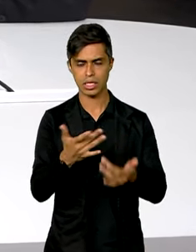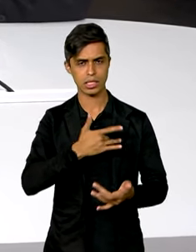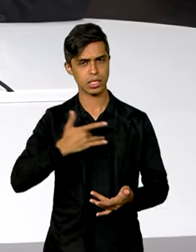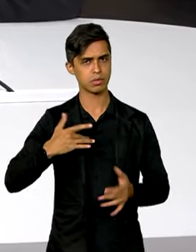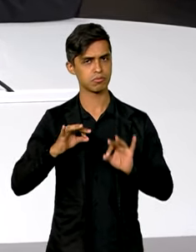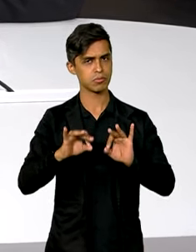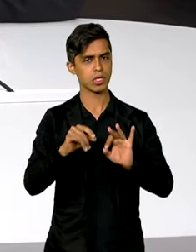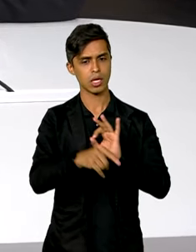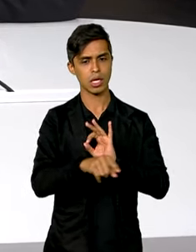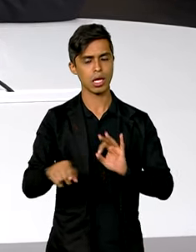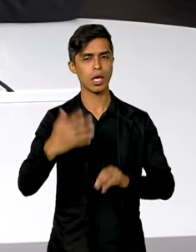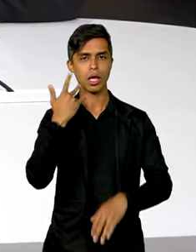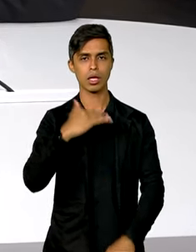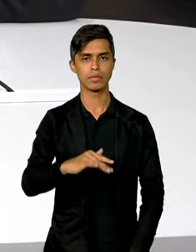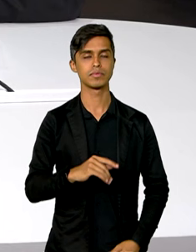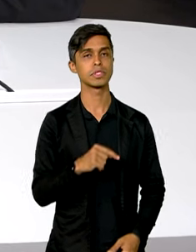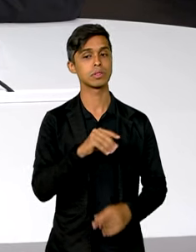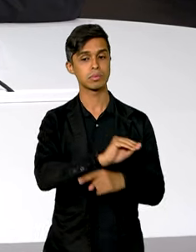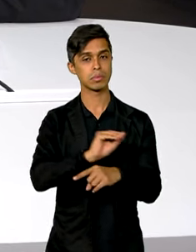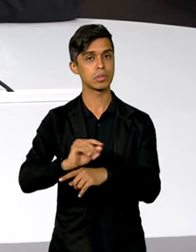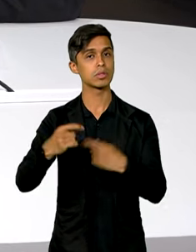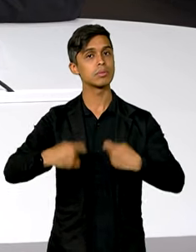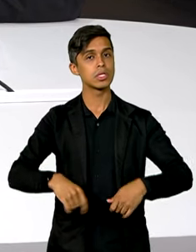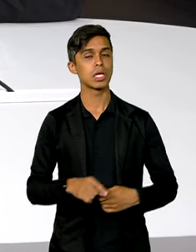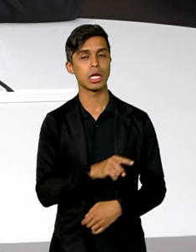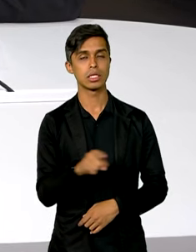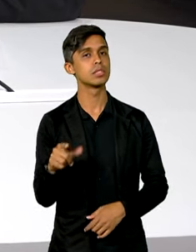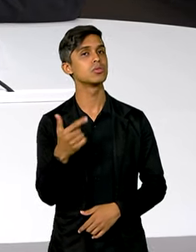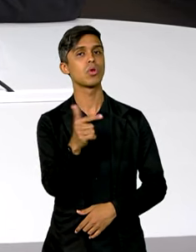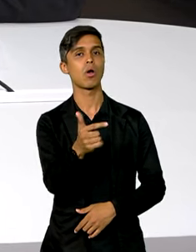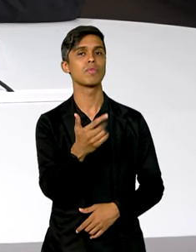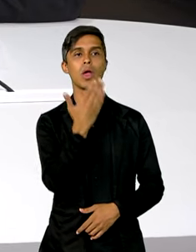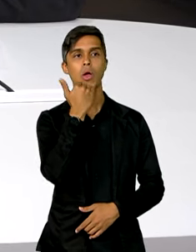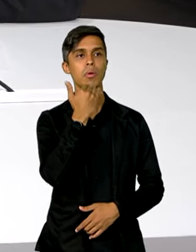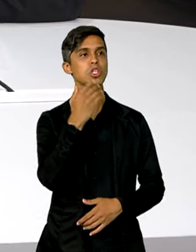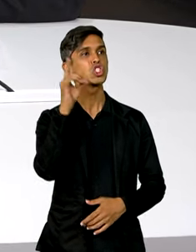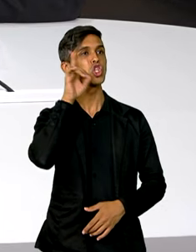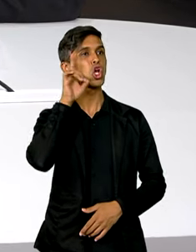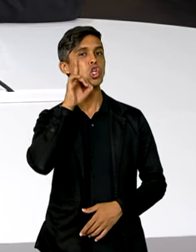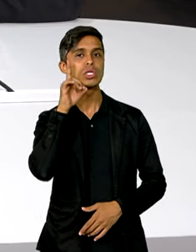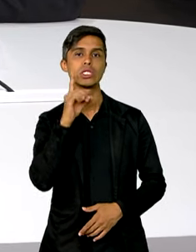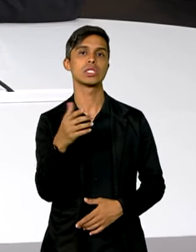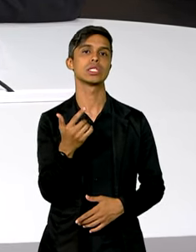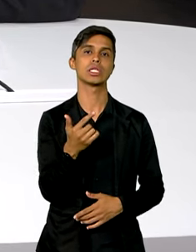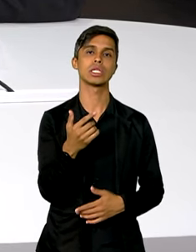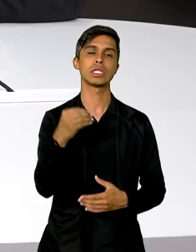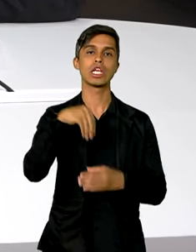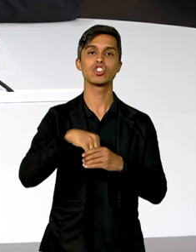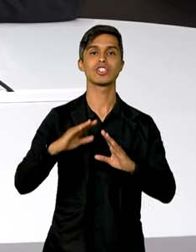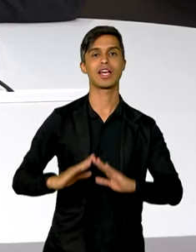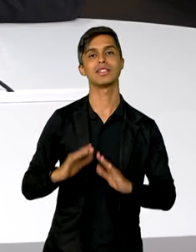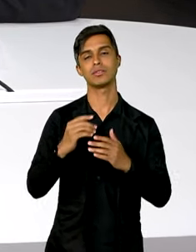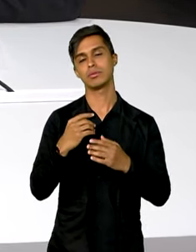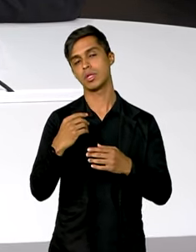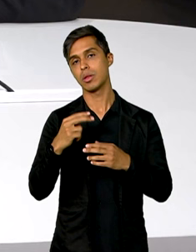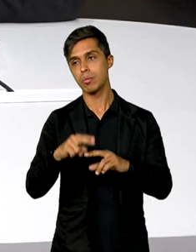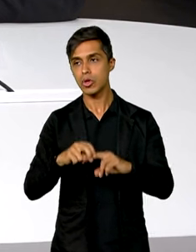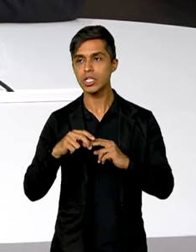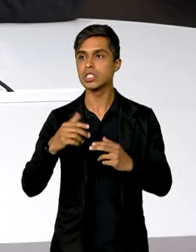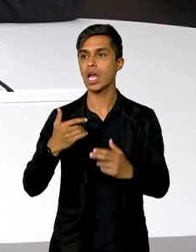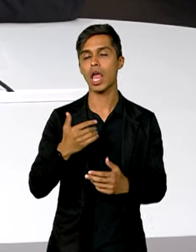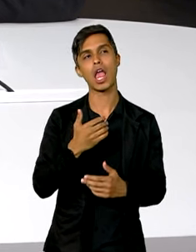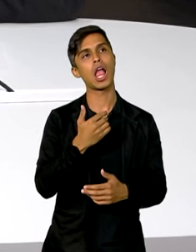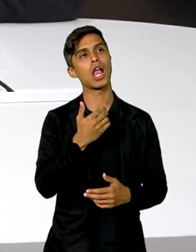precisam bastante desses cuidados. Eles não têm essa alimentação totalmente todos os dias em suas casas, né? Às vezes os alunos chegam, tia, hoje eu vim